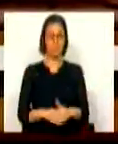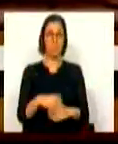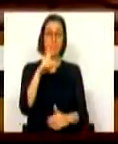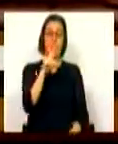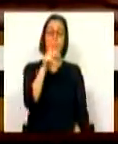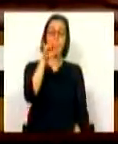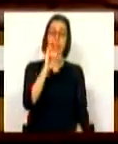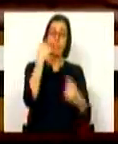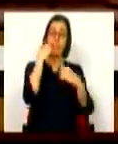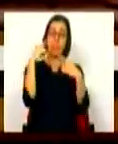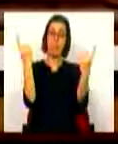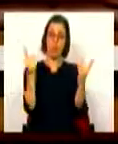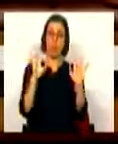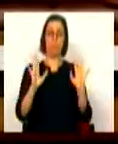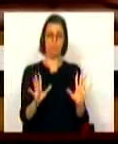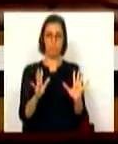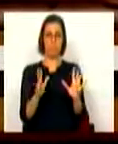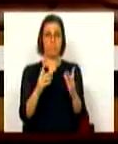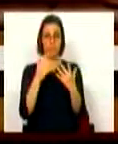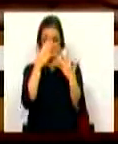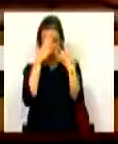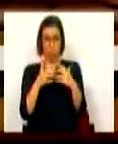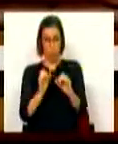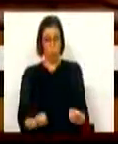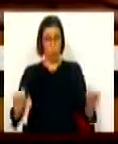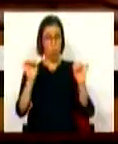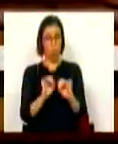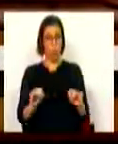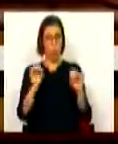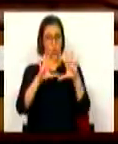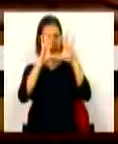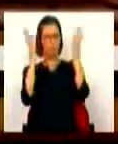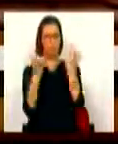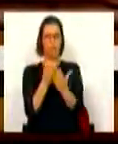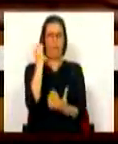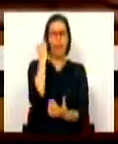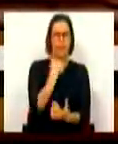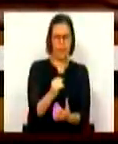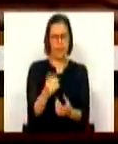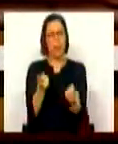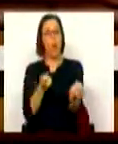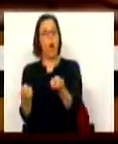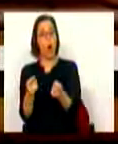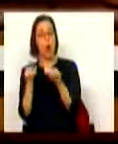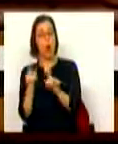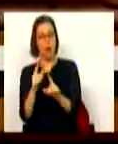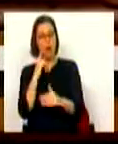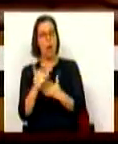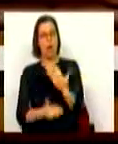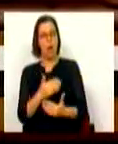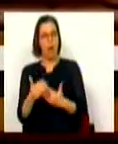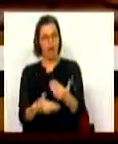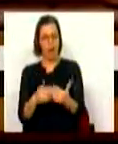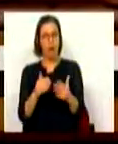RASI revela-nos, sem margem para equívocos, que a criminalidade geral e a criminalidade organizada continuam